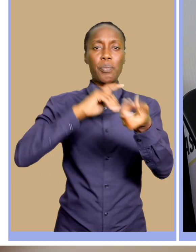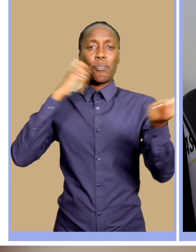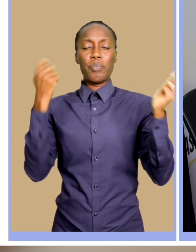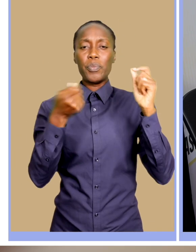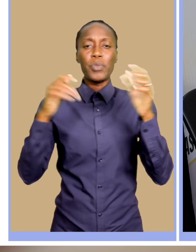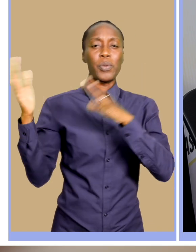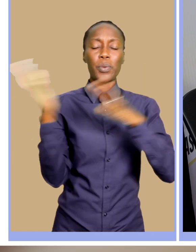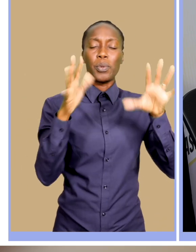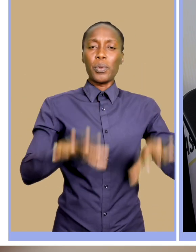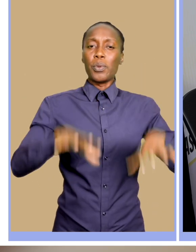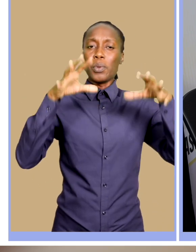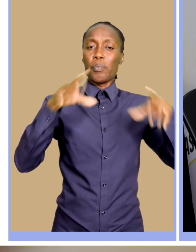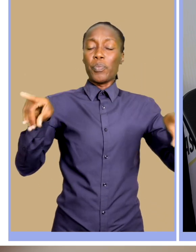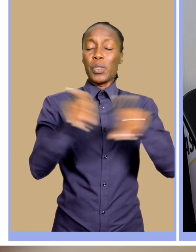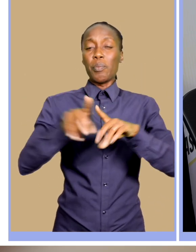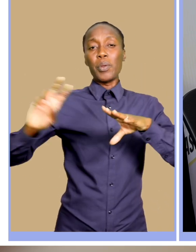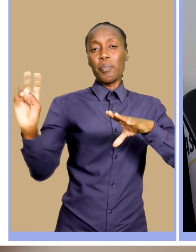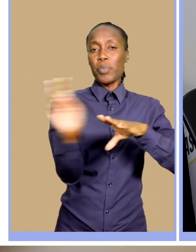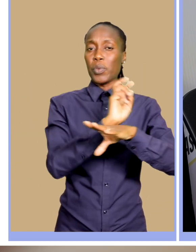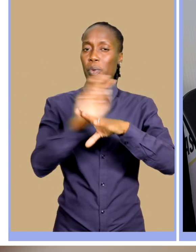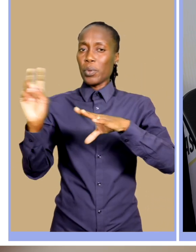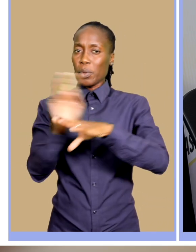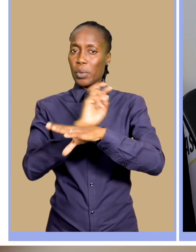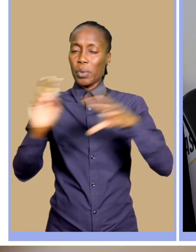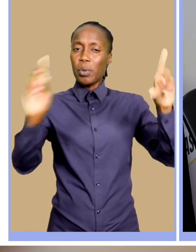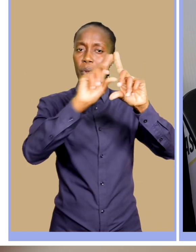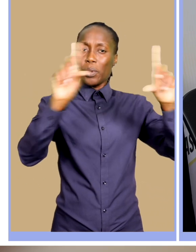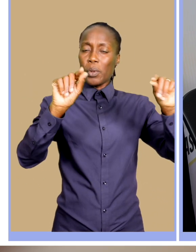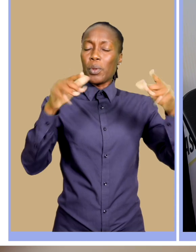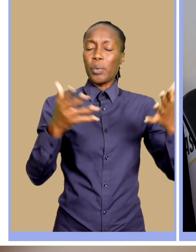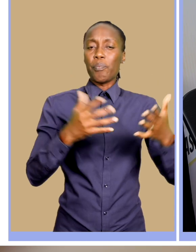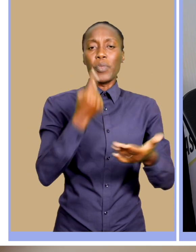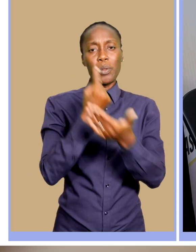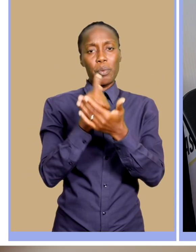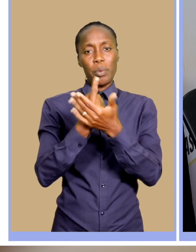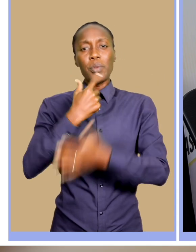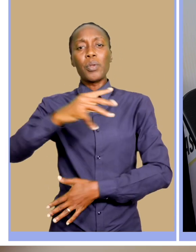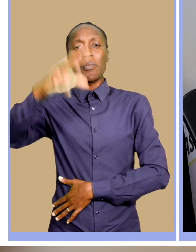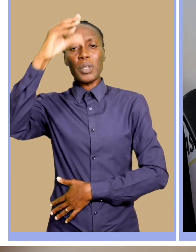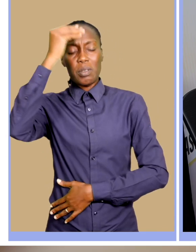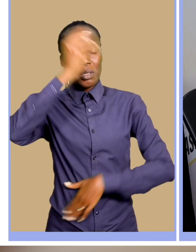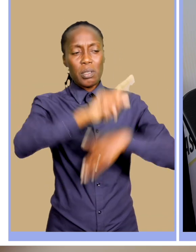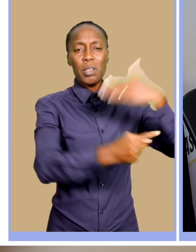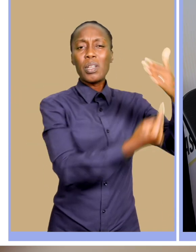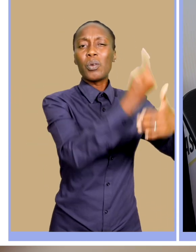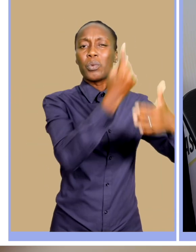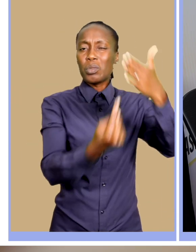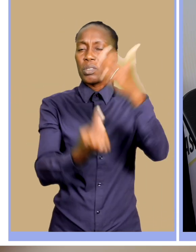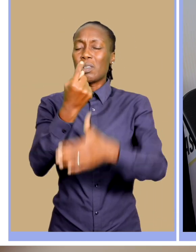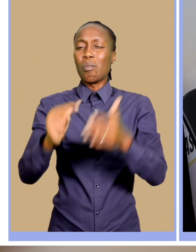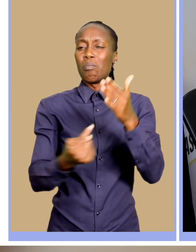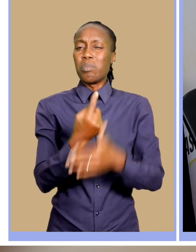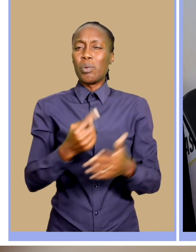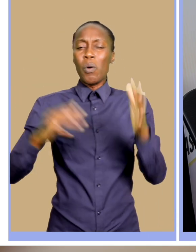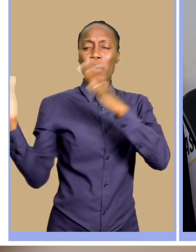ou seja, entender o que estava a acontecer sob o ponto de vista de emergências climáticas, IDA e vários